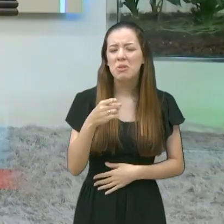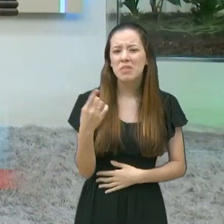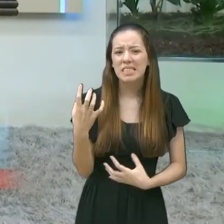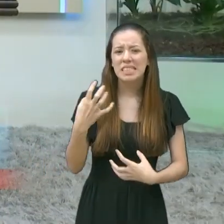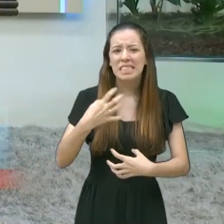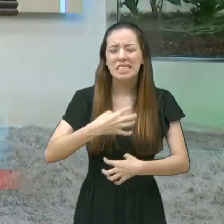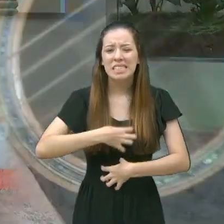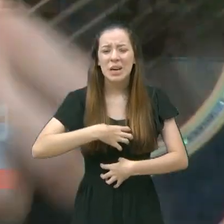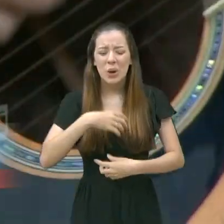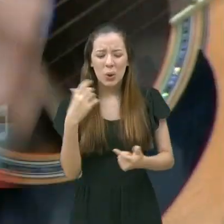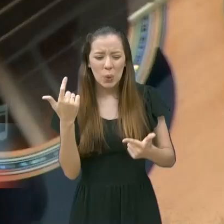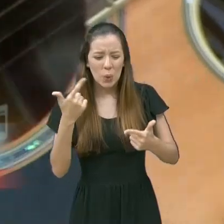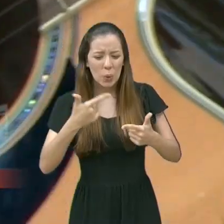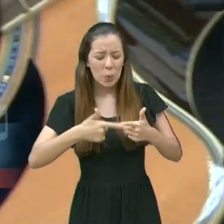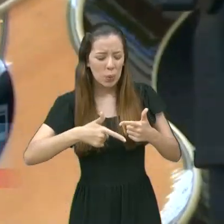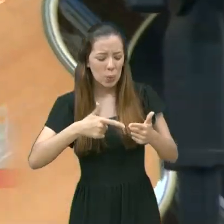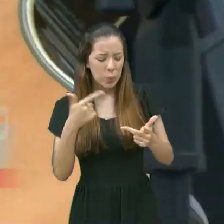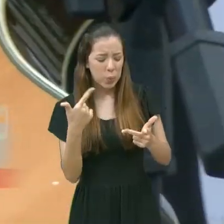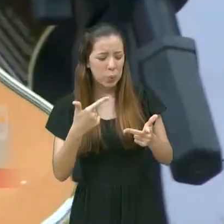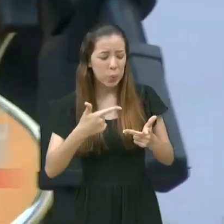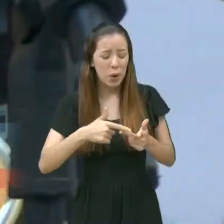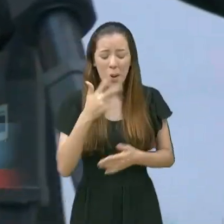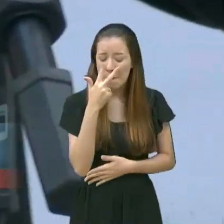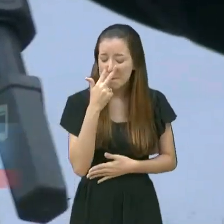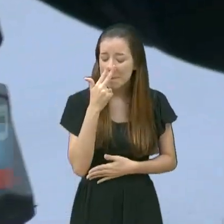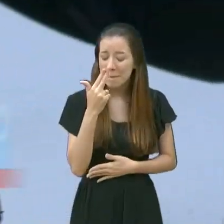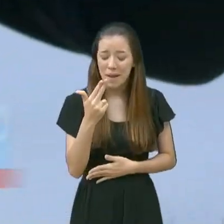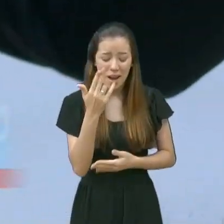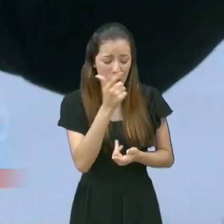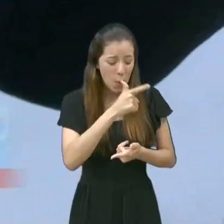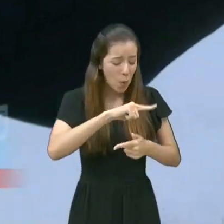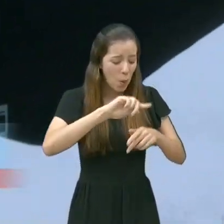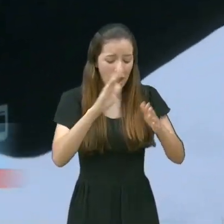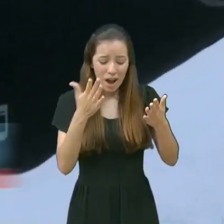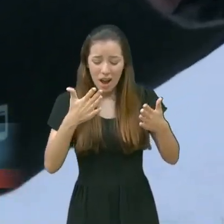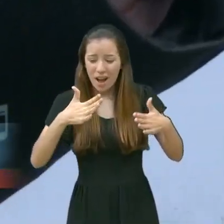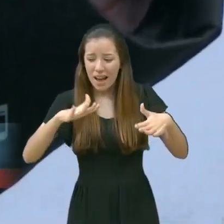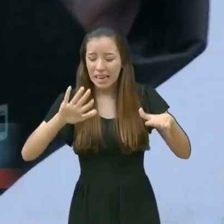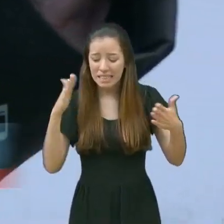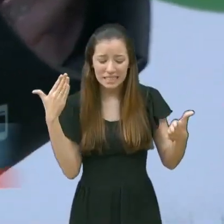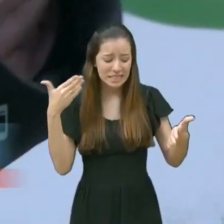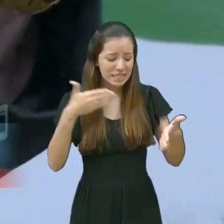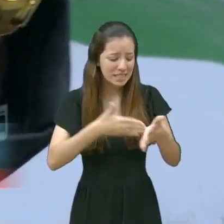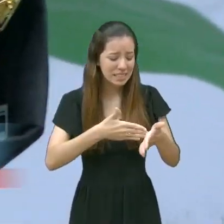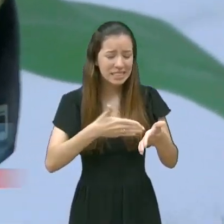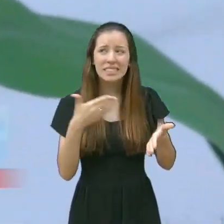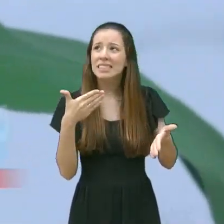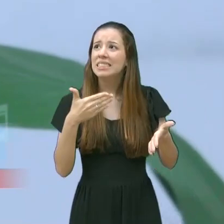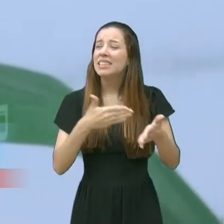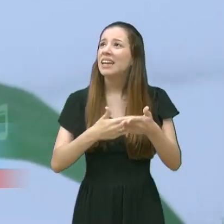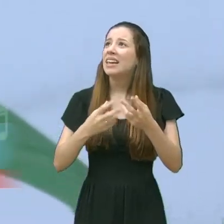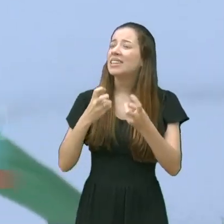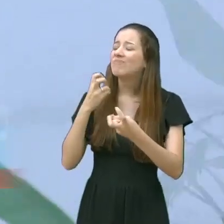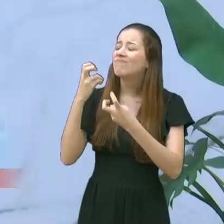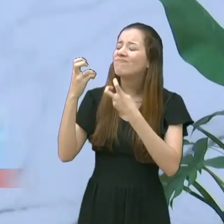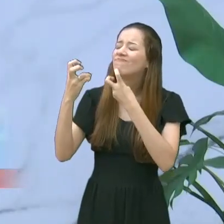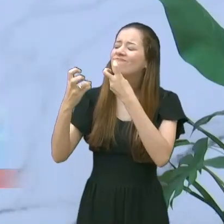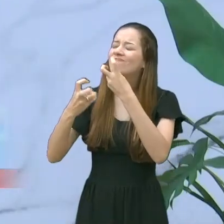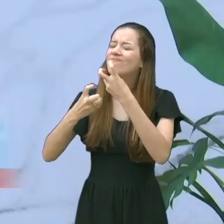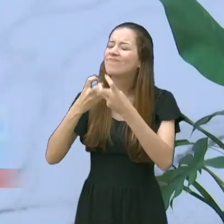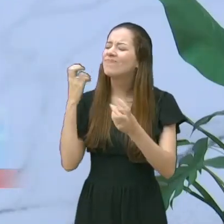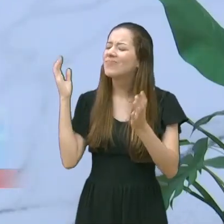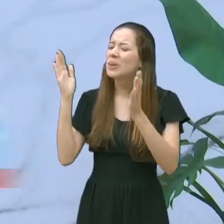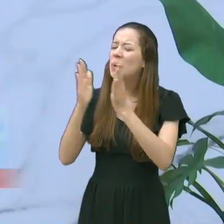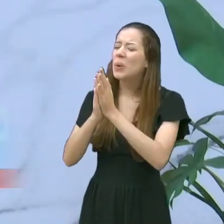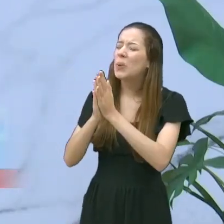Quando estiver frente ao mar e não puder atravessar,